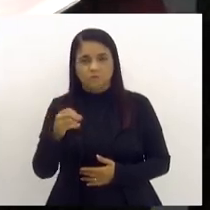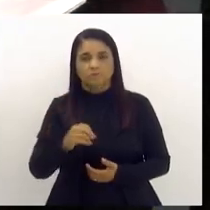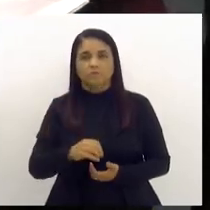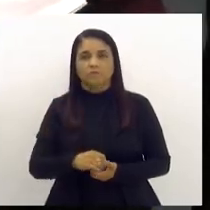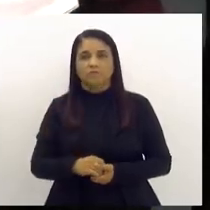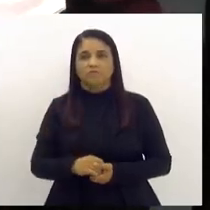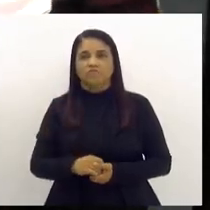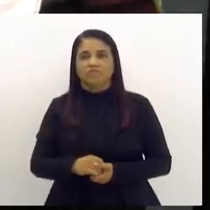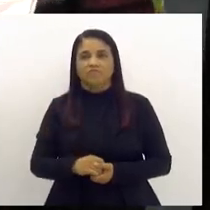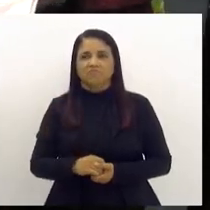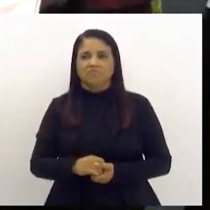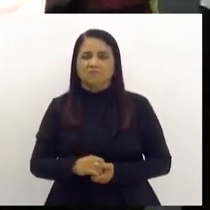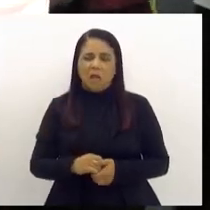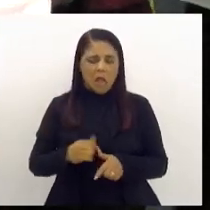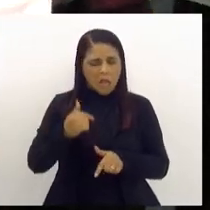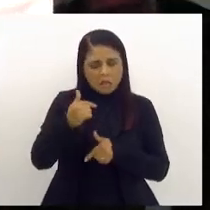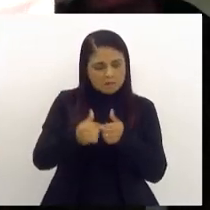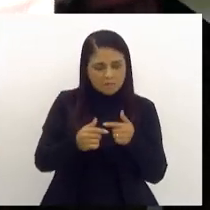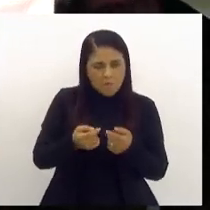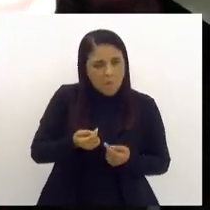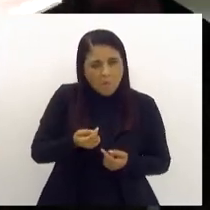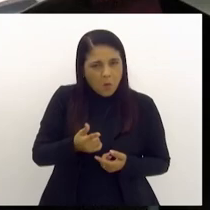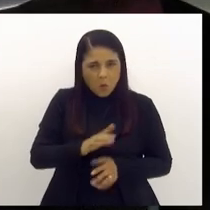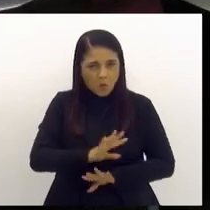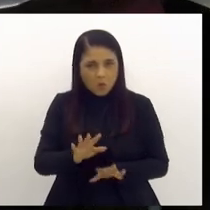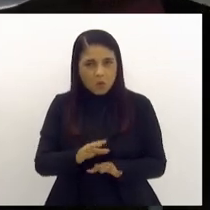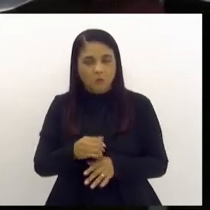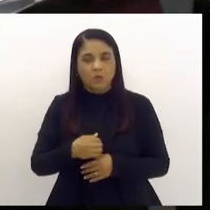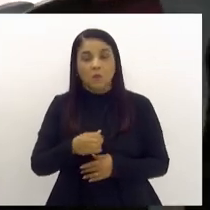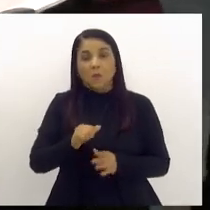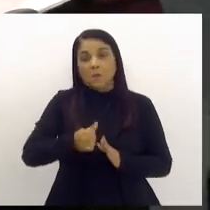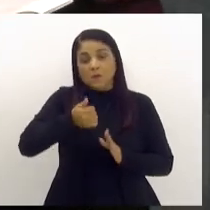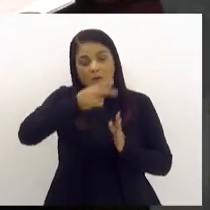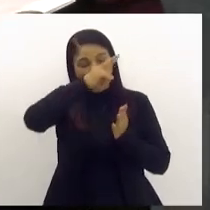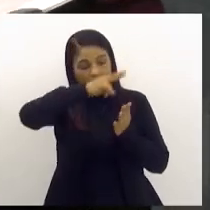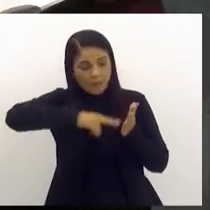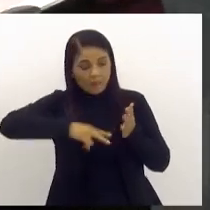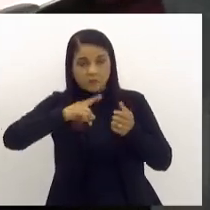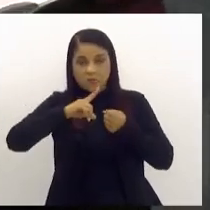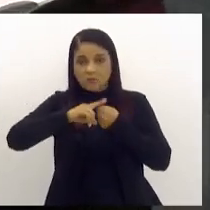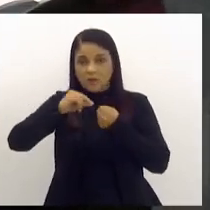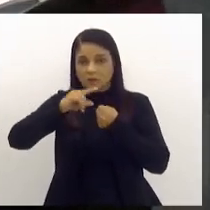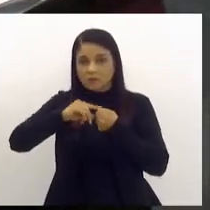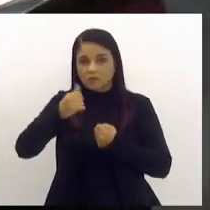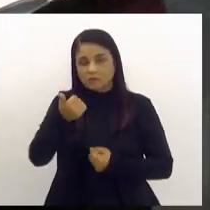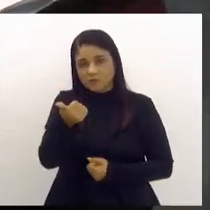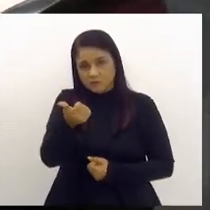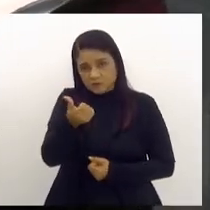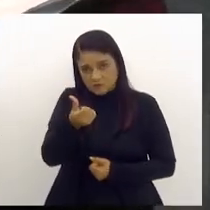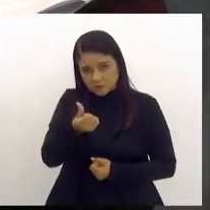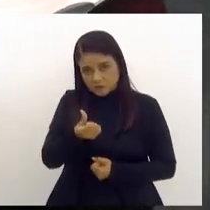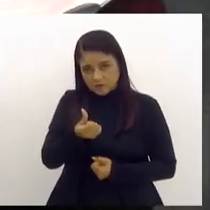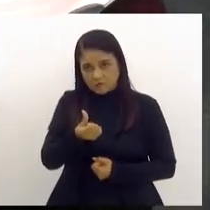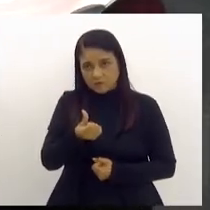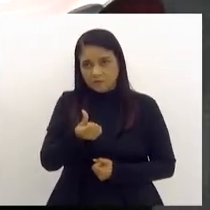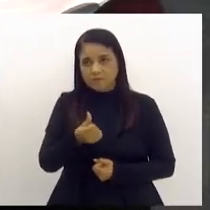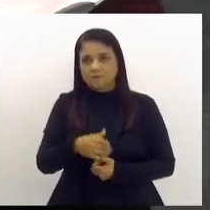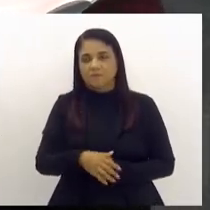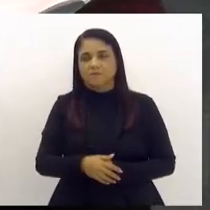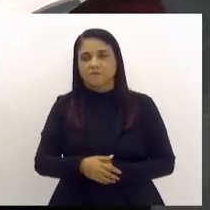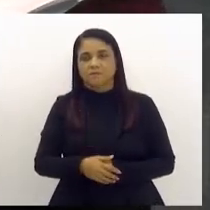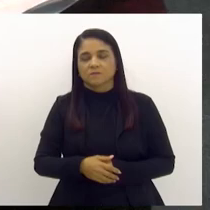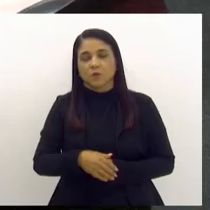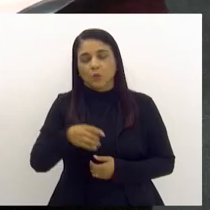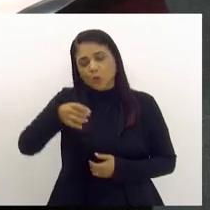ele não vai ter muito trabalho não, senhor presidente. Primeiro, que ele lesse o artigo 16, é